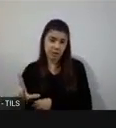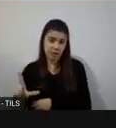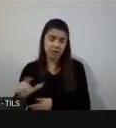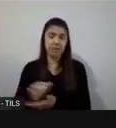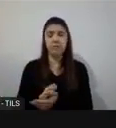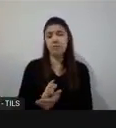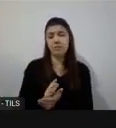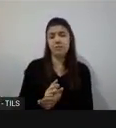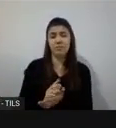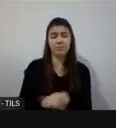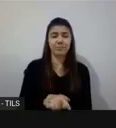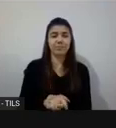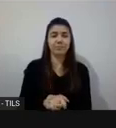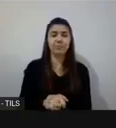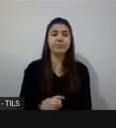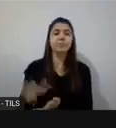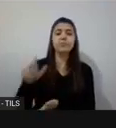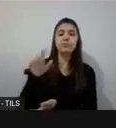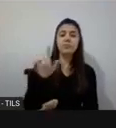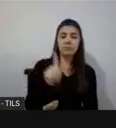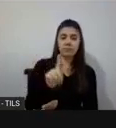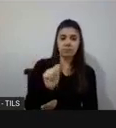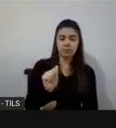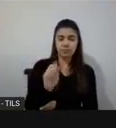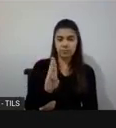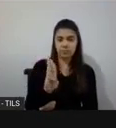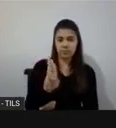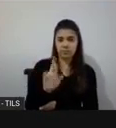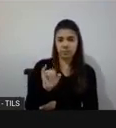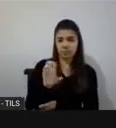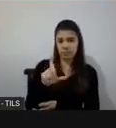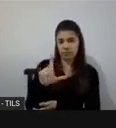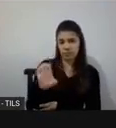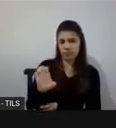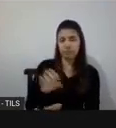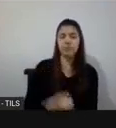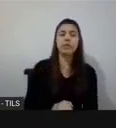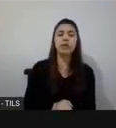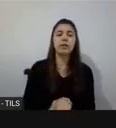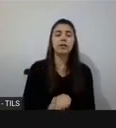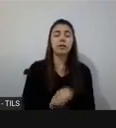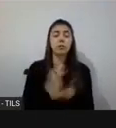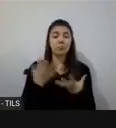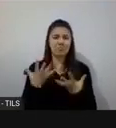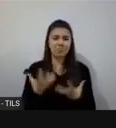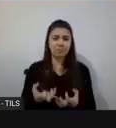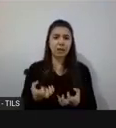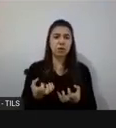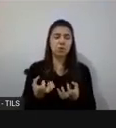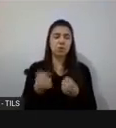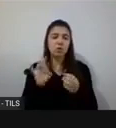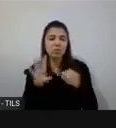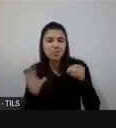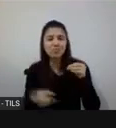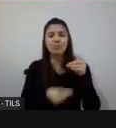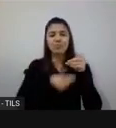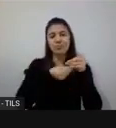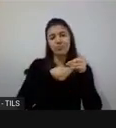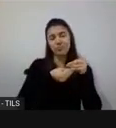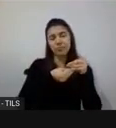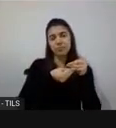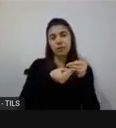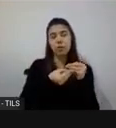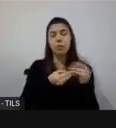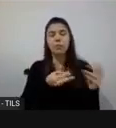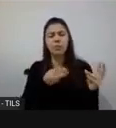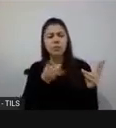não. Eu gostaria de fazer um comentário que, assim, a gente vê